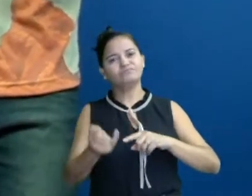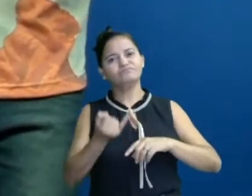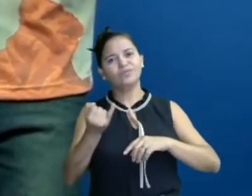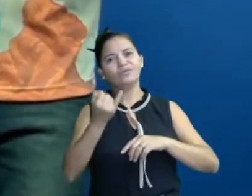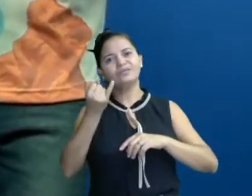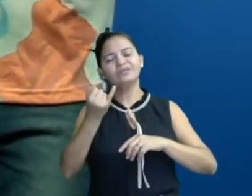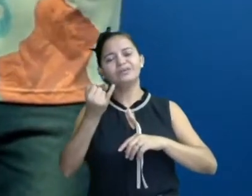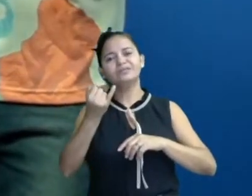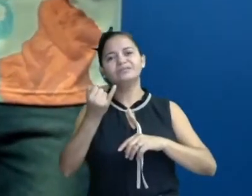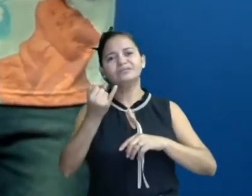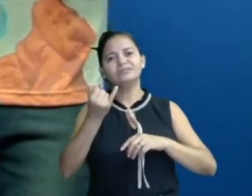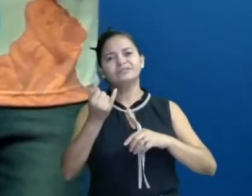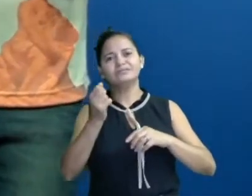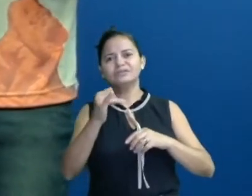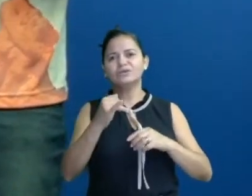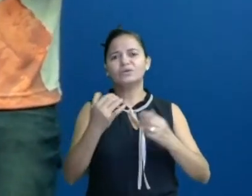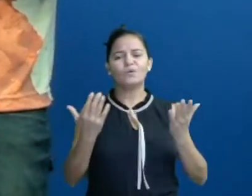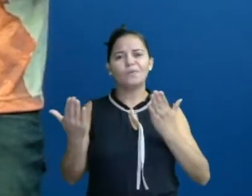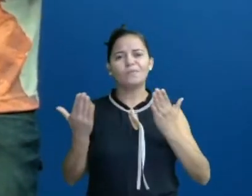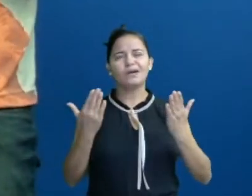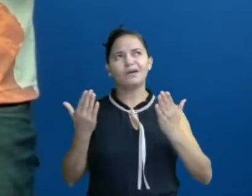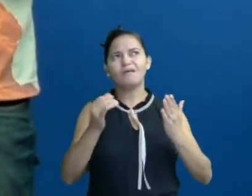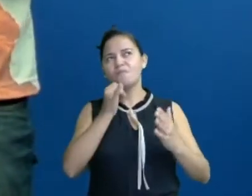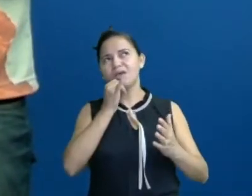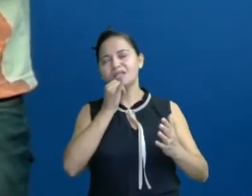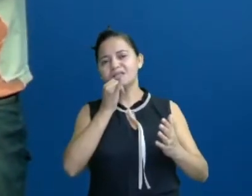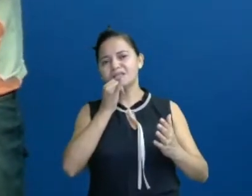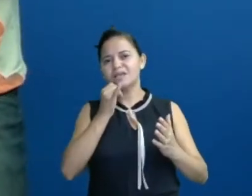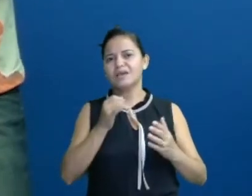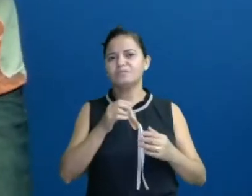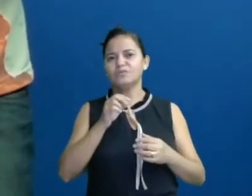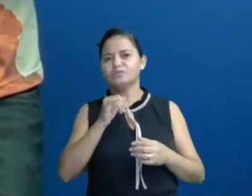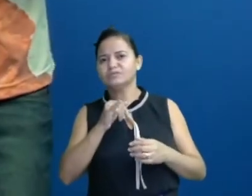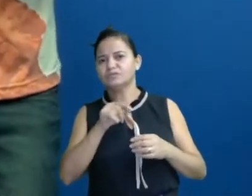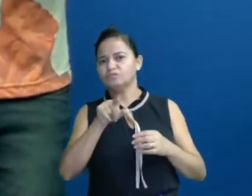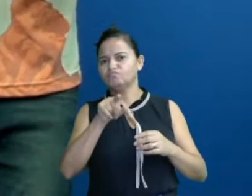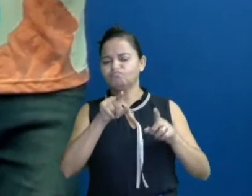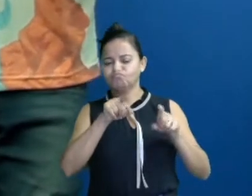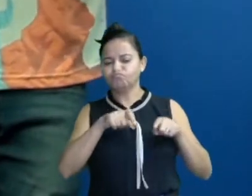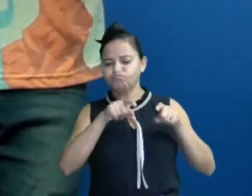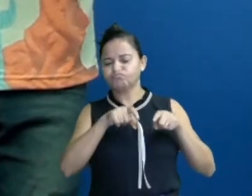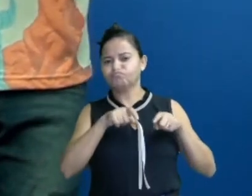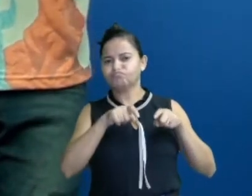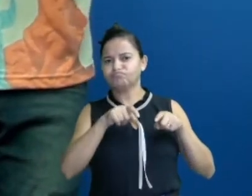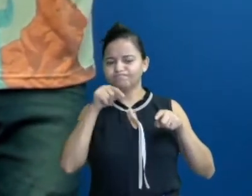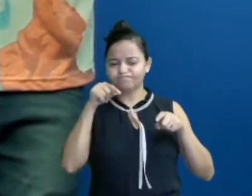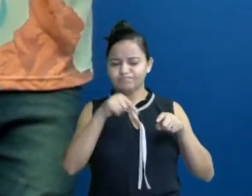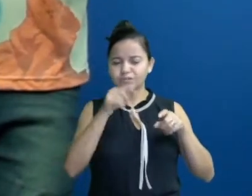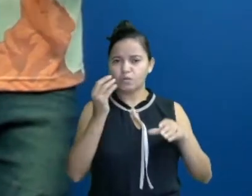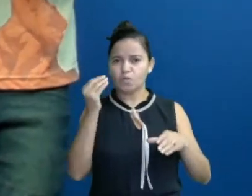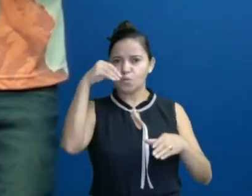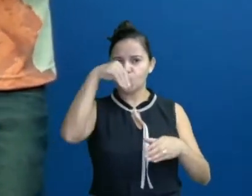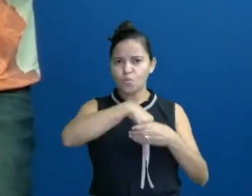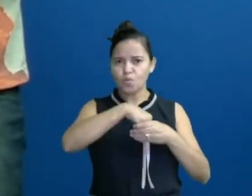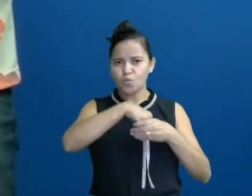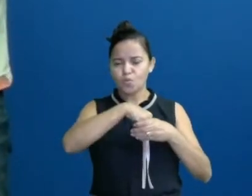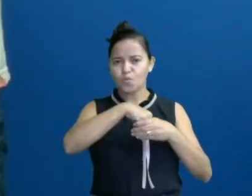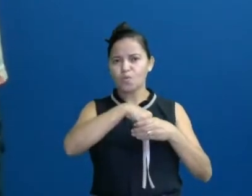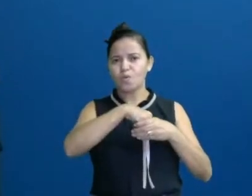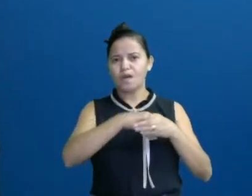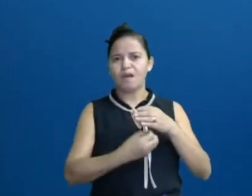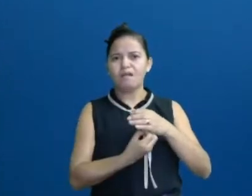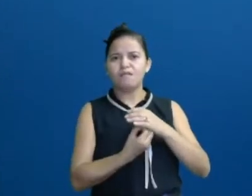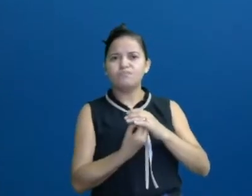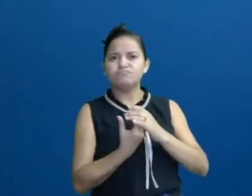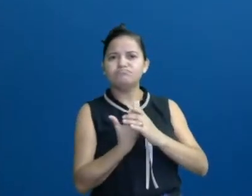um comparativo, né? Uma plantinha ela vai conseguir se desenvolver melhor num solo mais maduro do que num solo